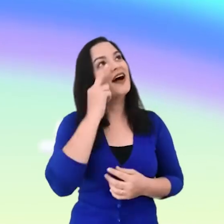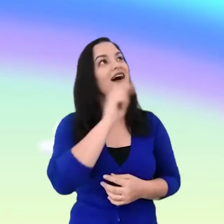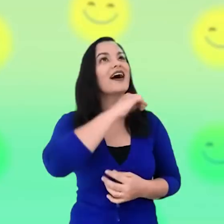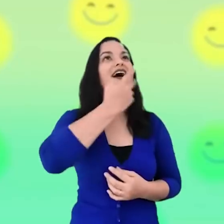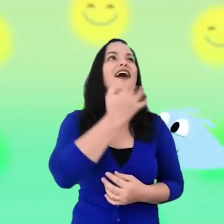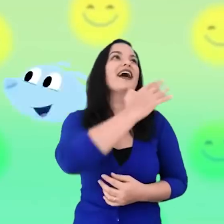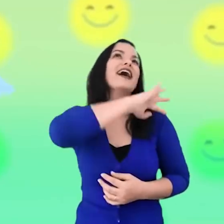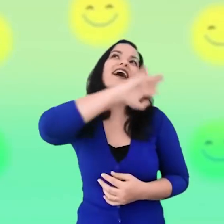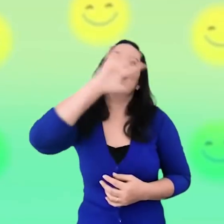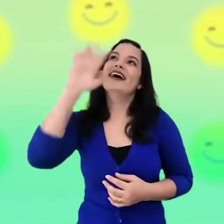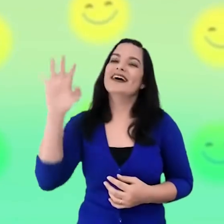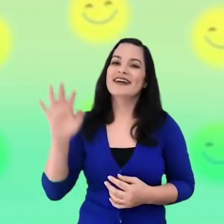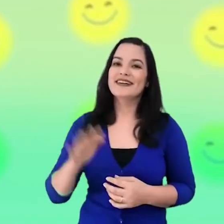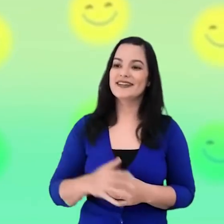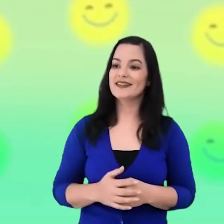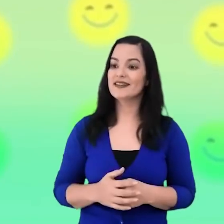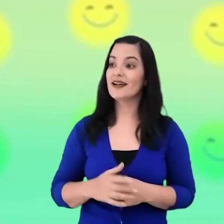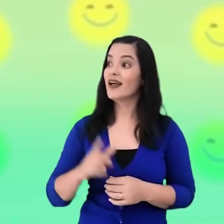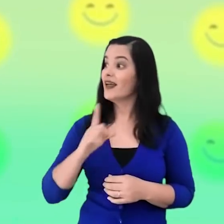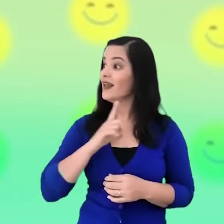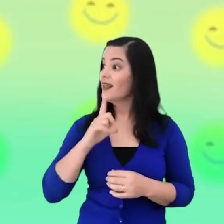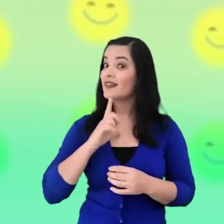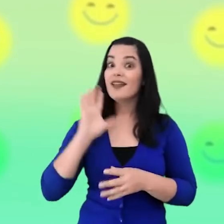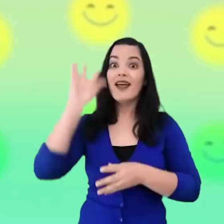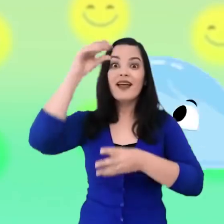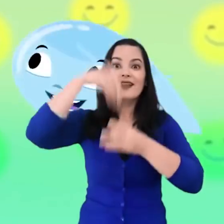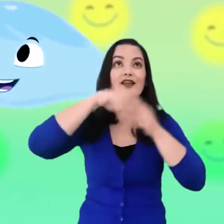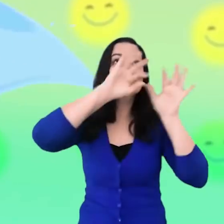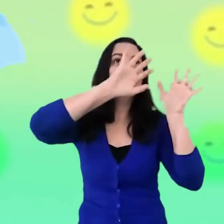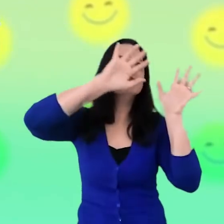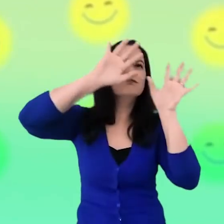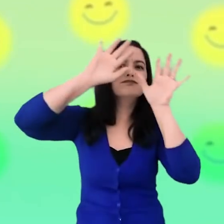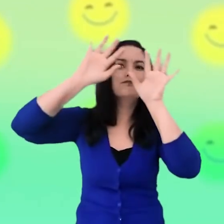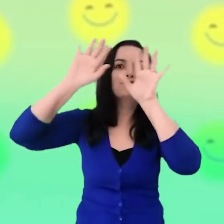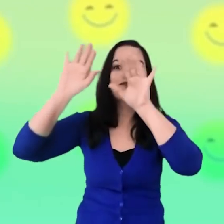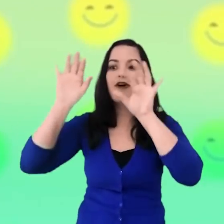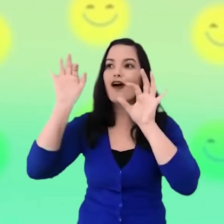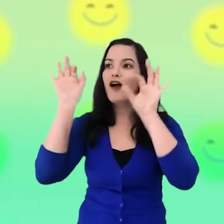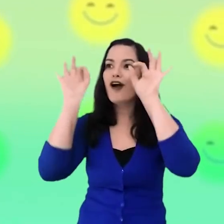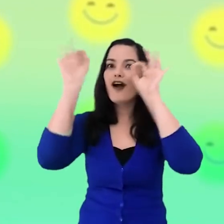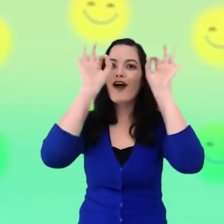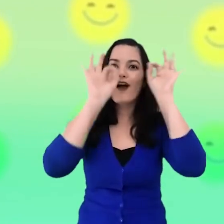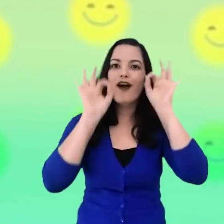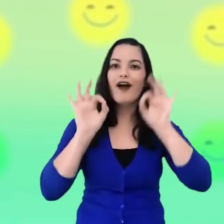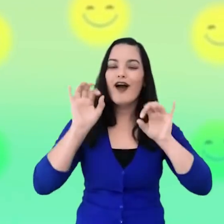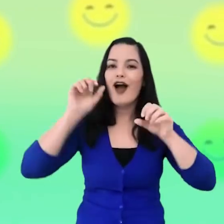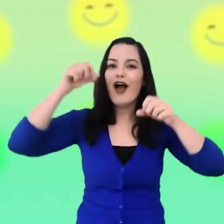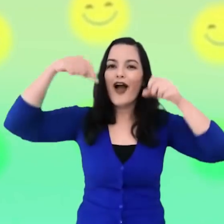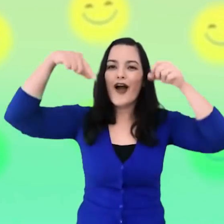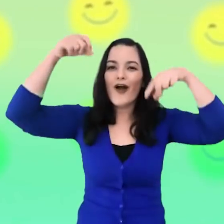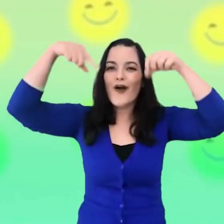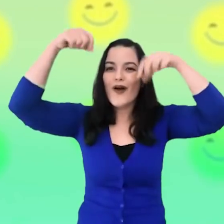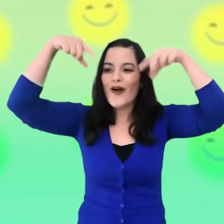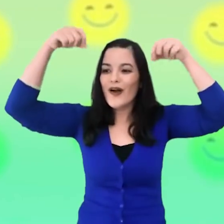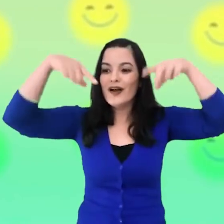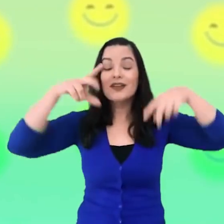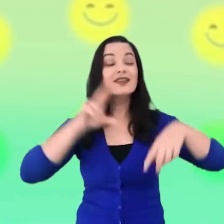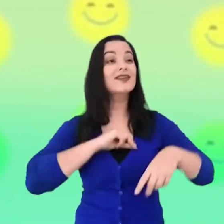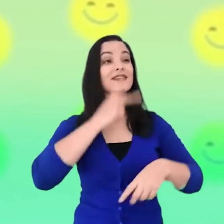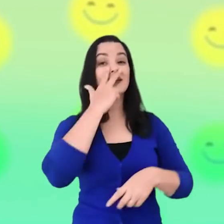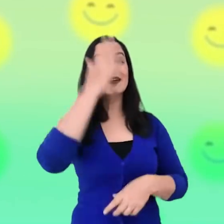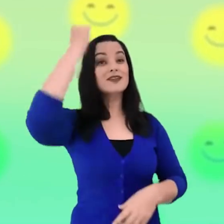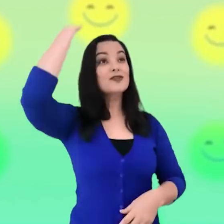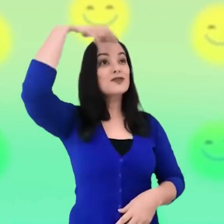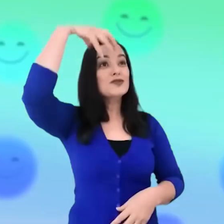arco-íris! Ele é feito de gotinhas de água! Parece um chuveiro de gotinhas